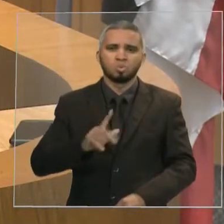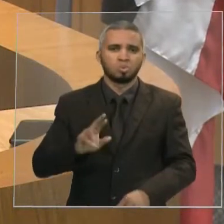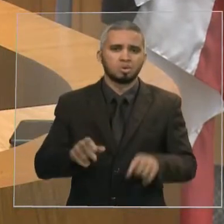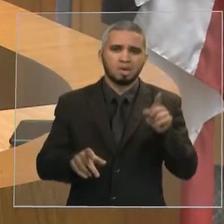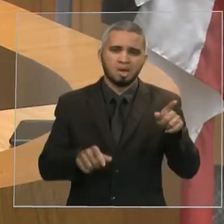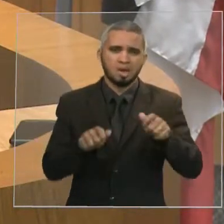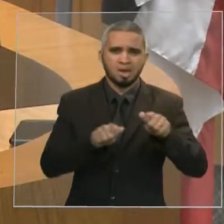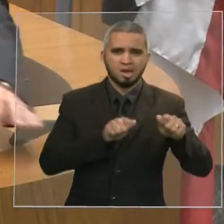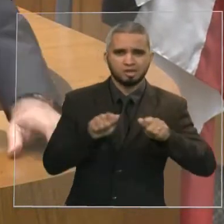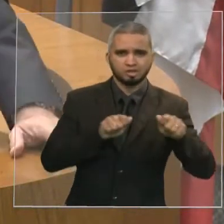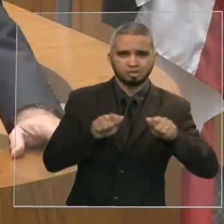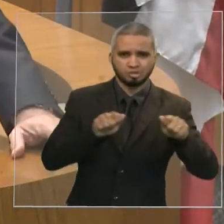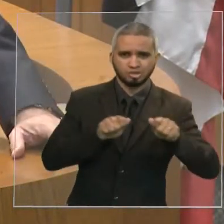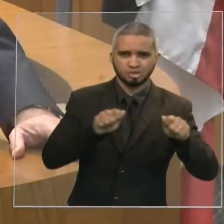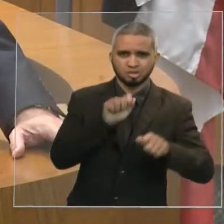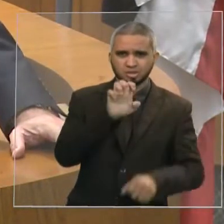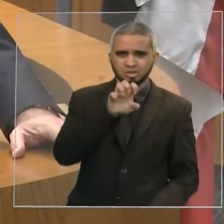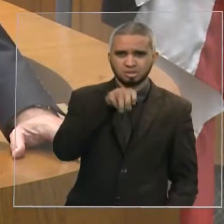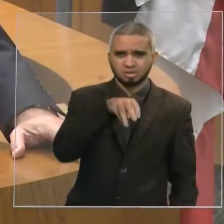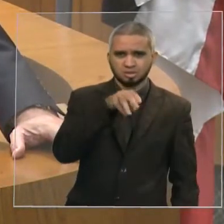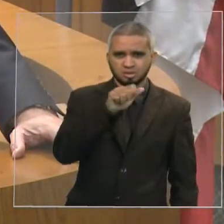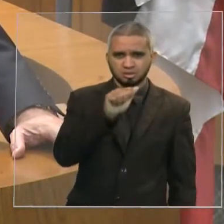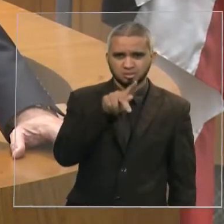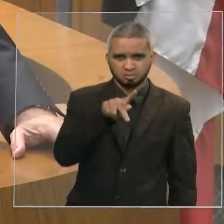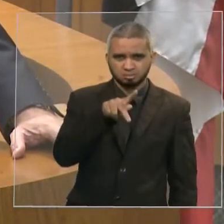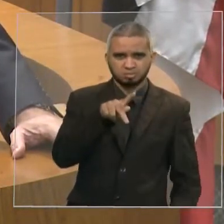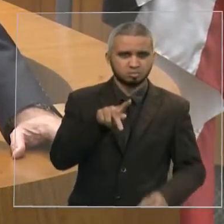a administração da EMAP.